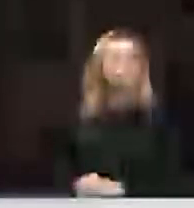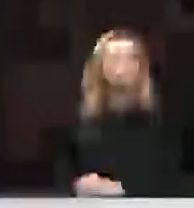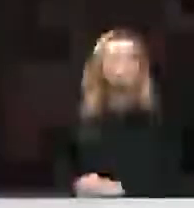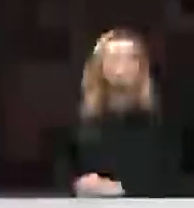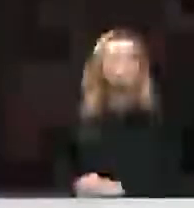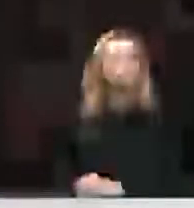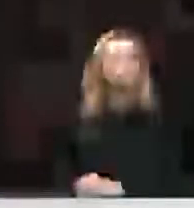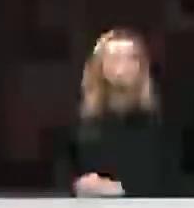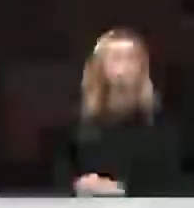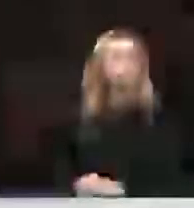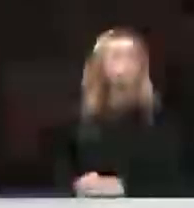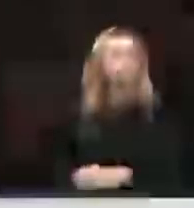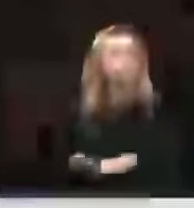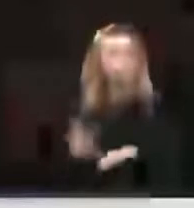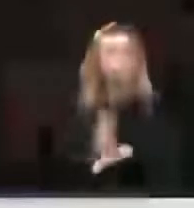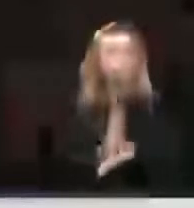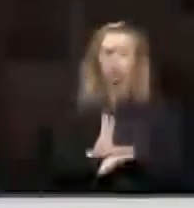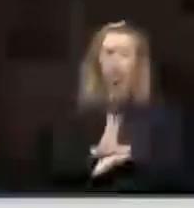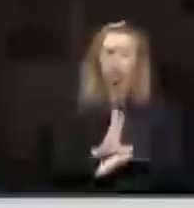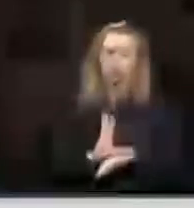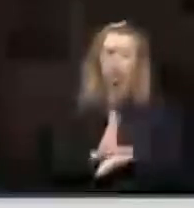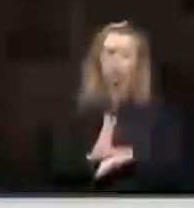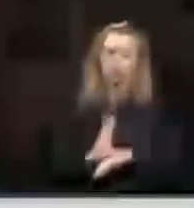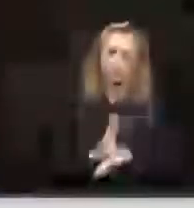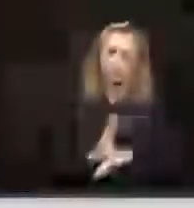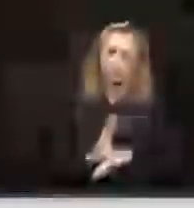quando a Constituição completa 30 anos,